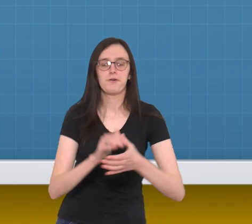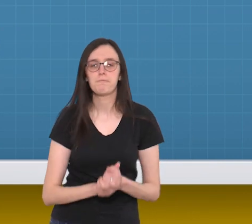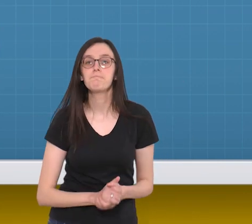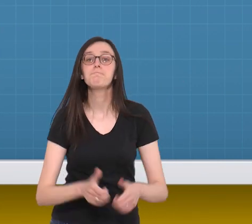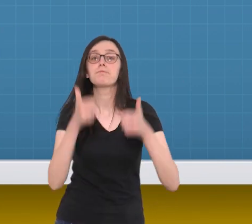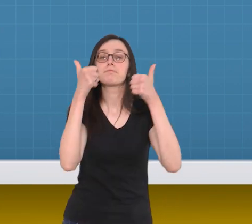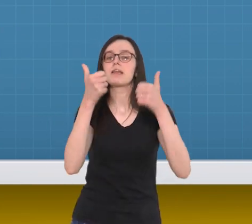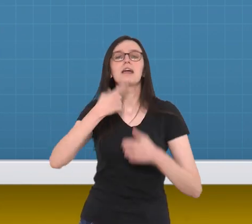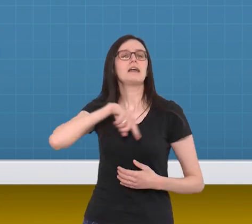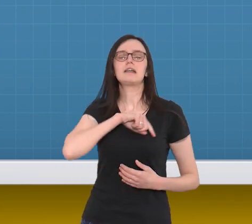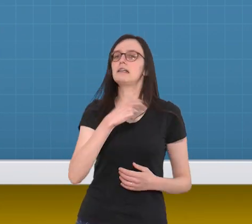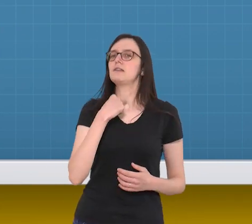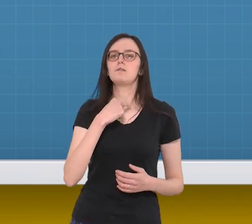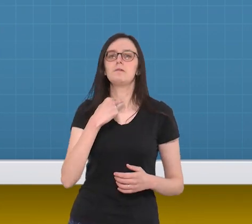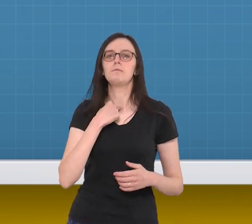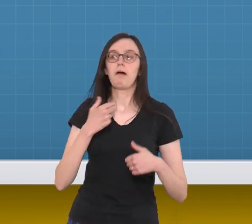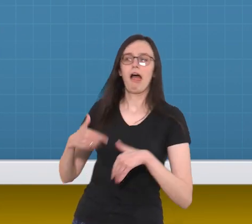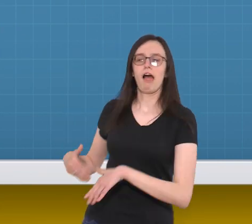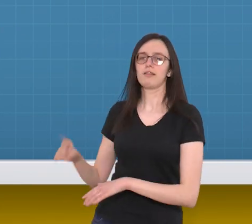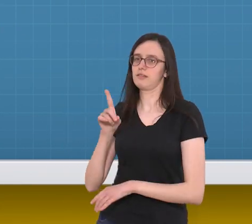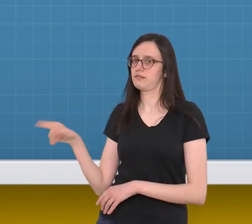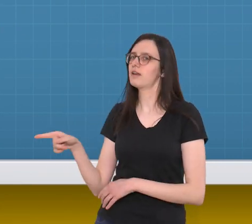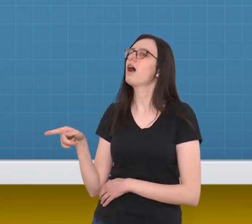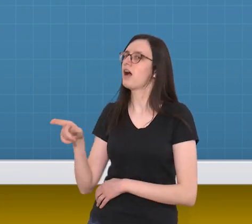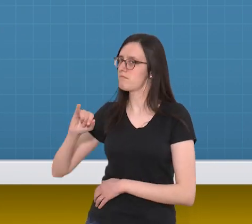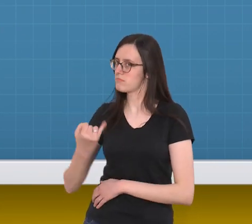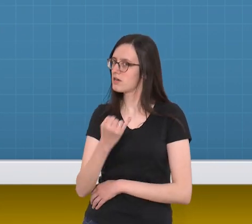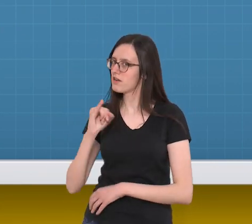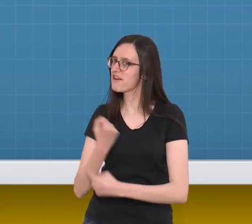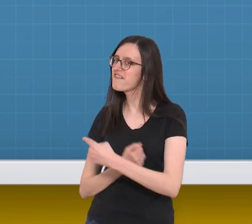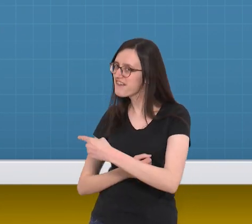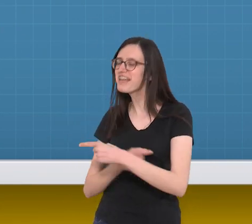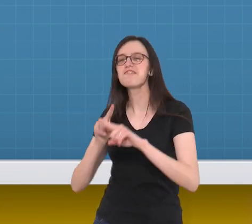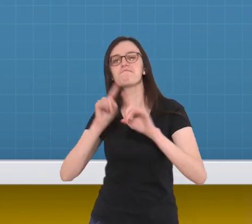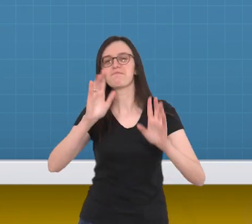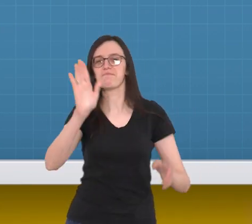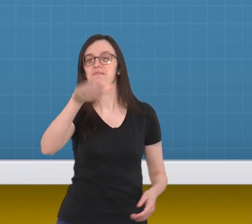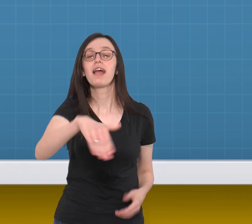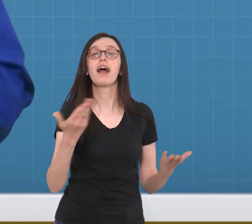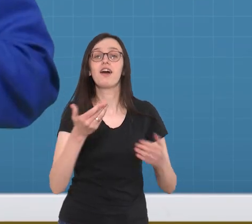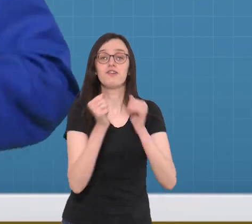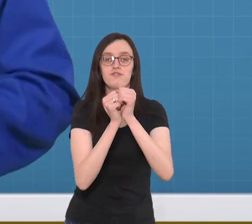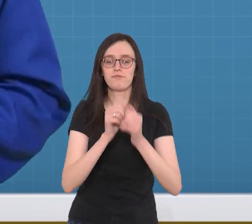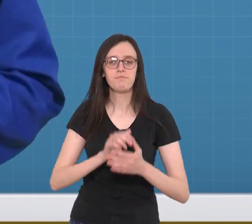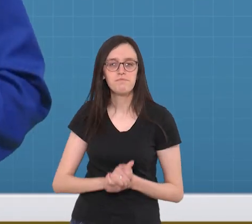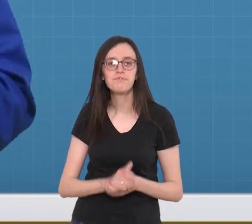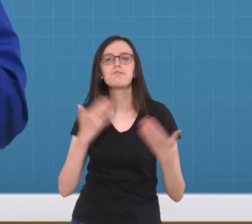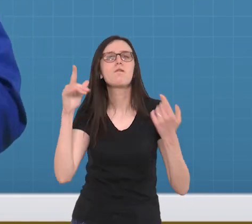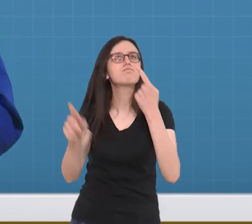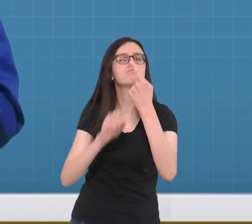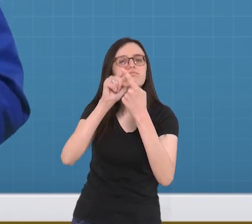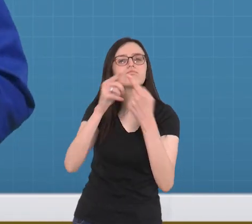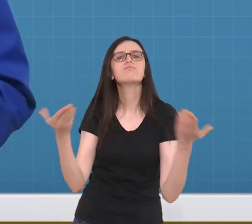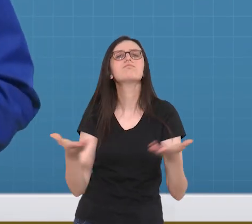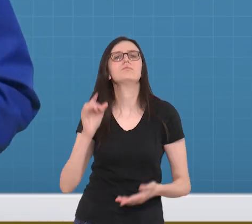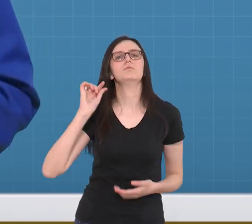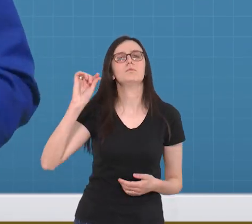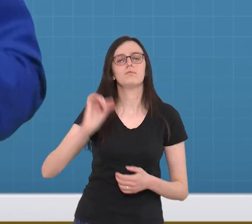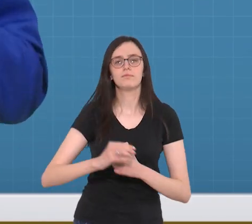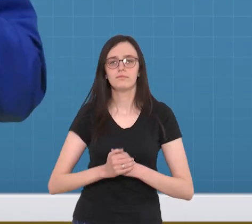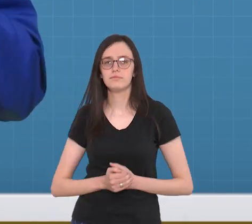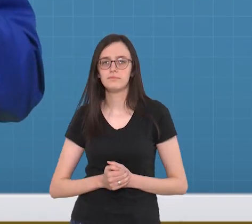Muito bem, senhores, a gente não pode dar muita trela para ele também, que ele abusa, viu? Mas vamos lá, vamos juntos então. Quais são os nossos objetivos de